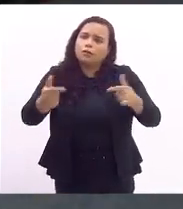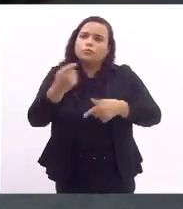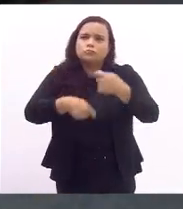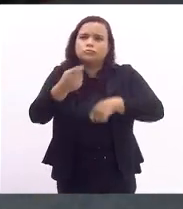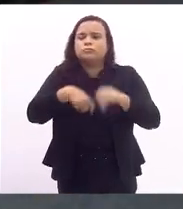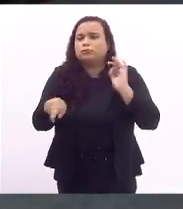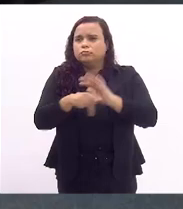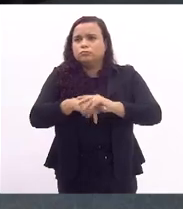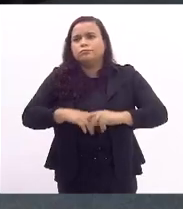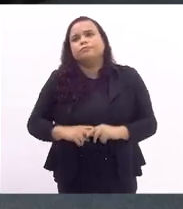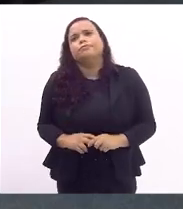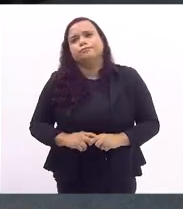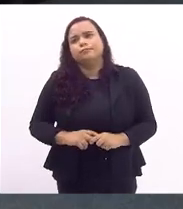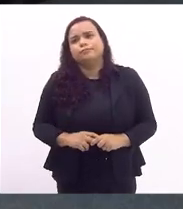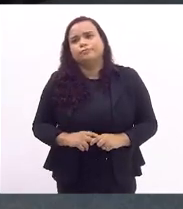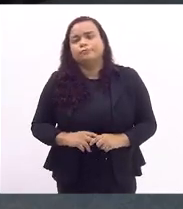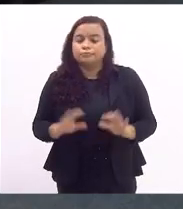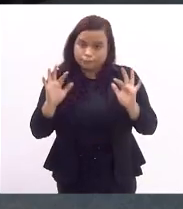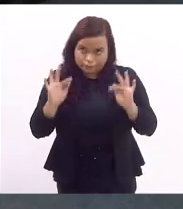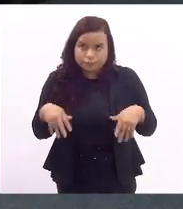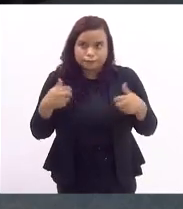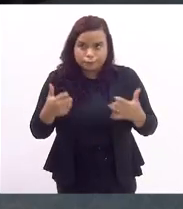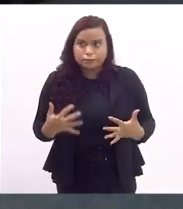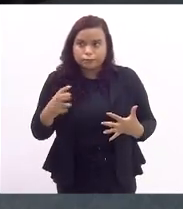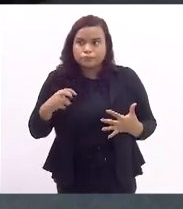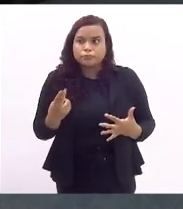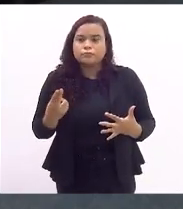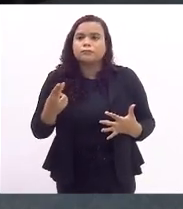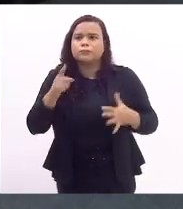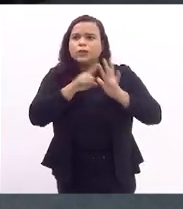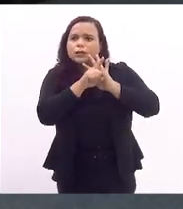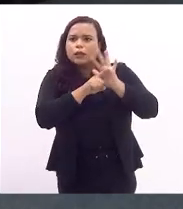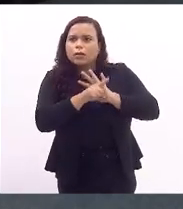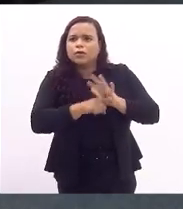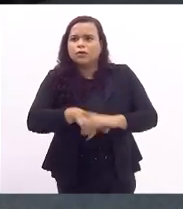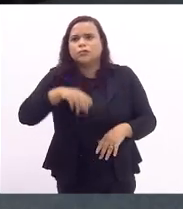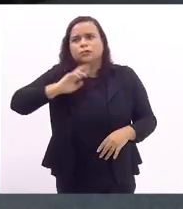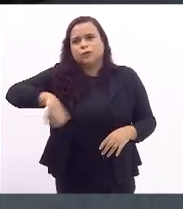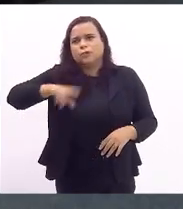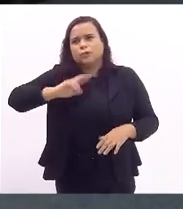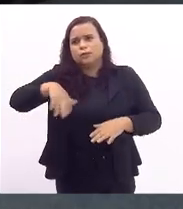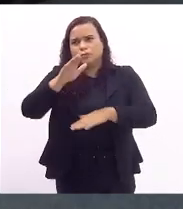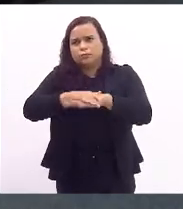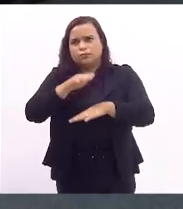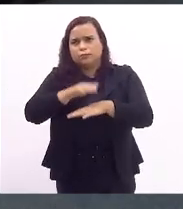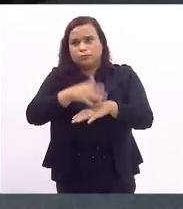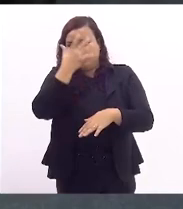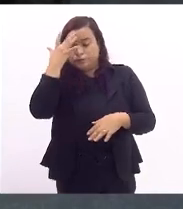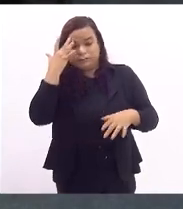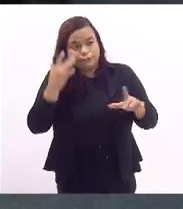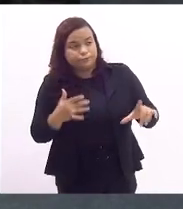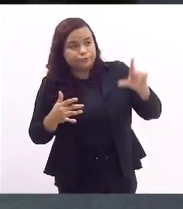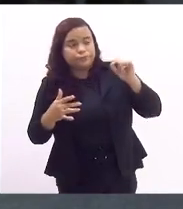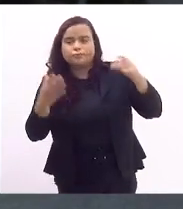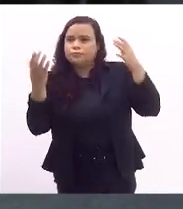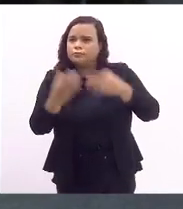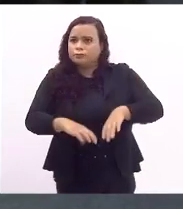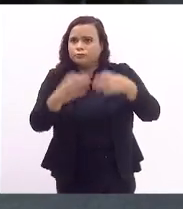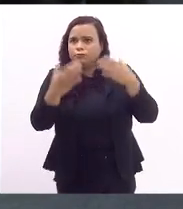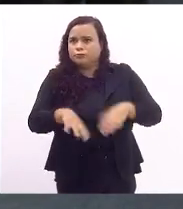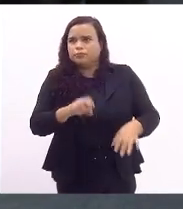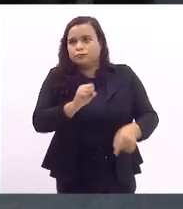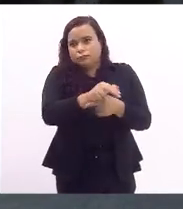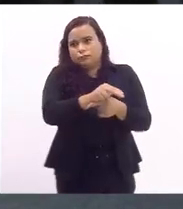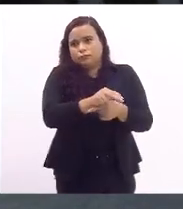administrativos para encerrar Presidente essa análise não cabe aqueles que optaram por fazer concurso